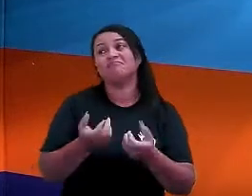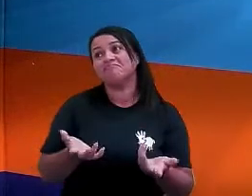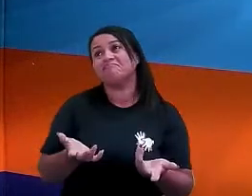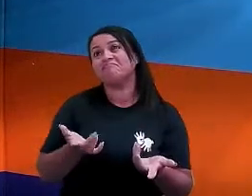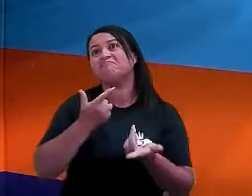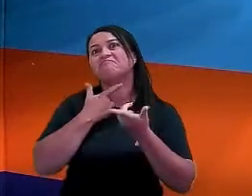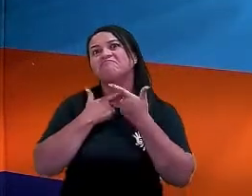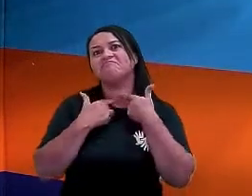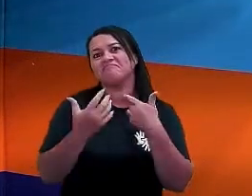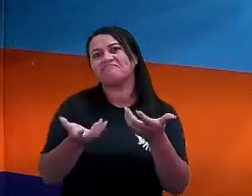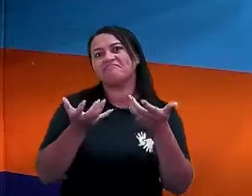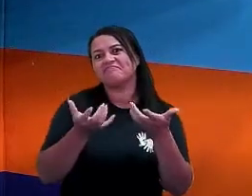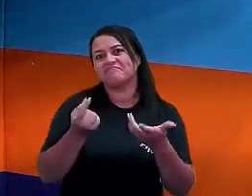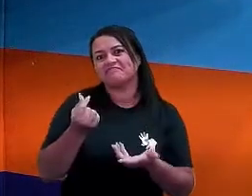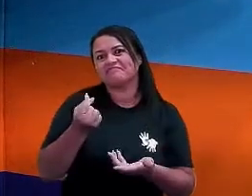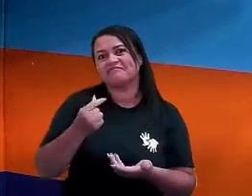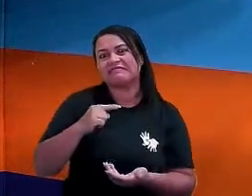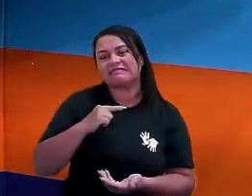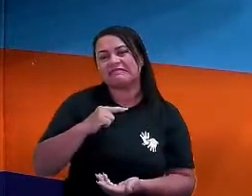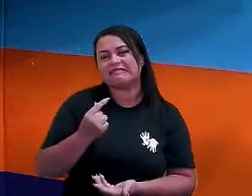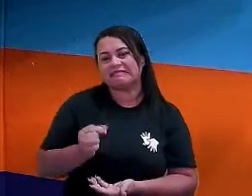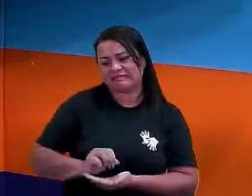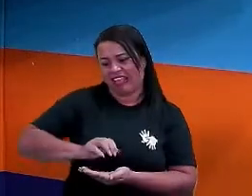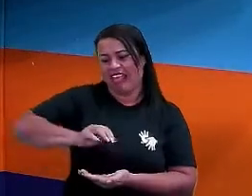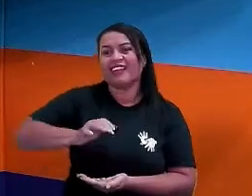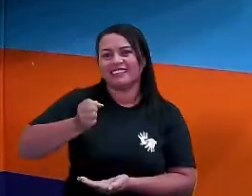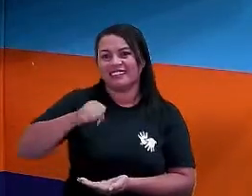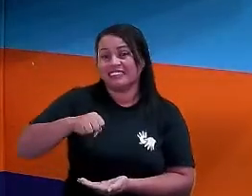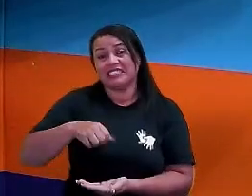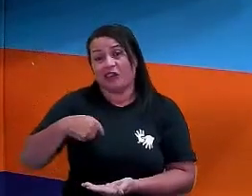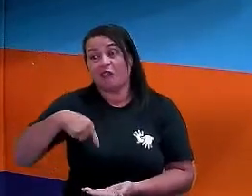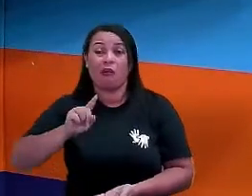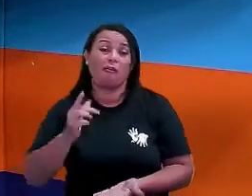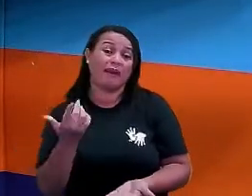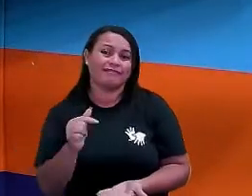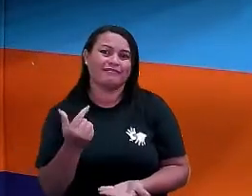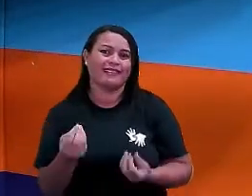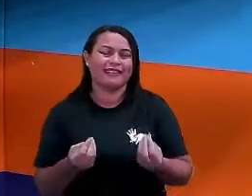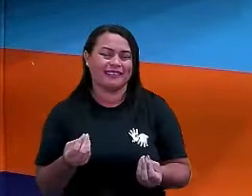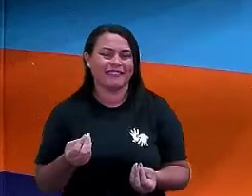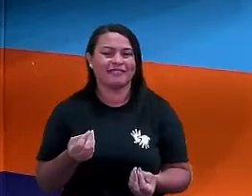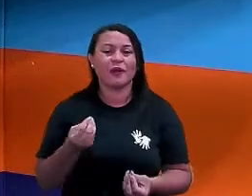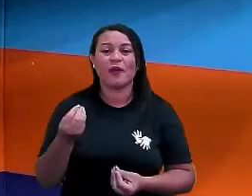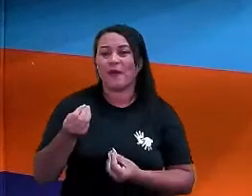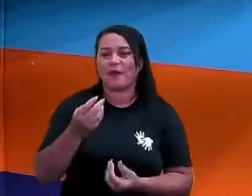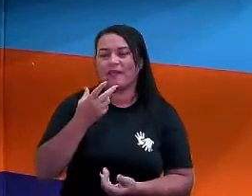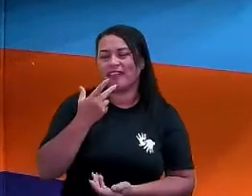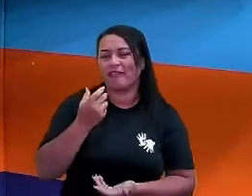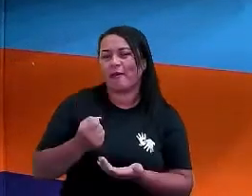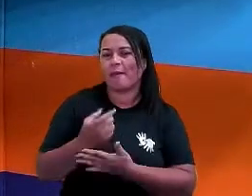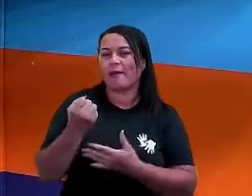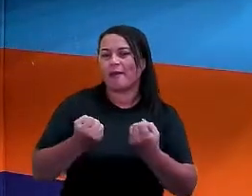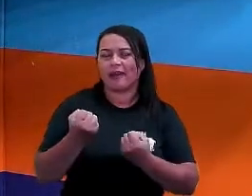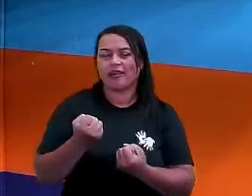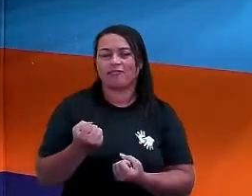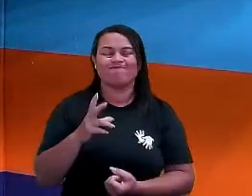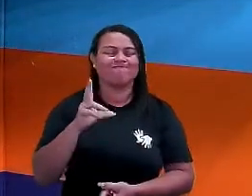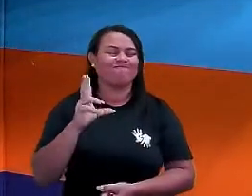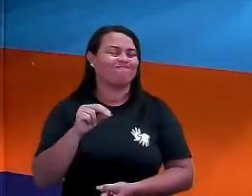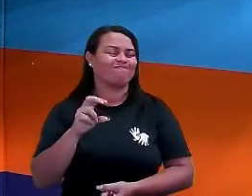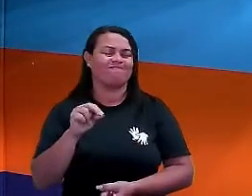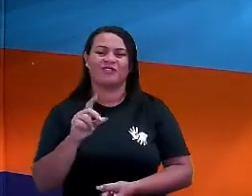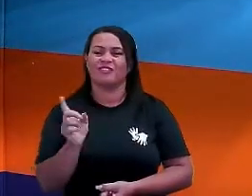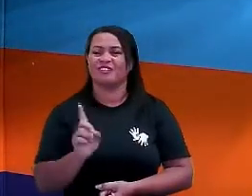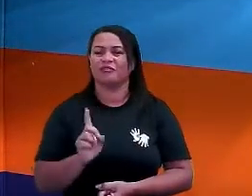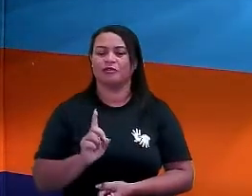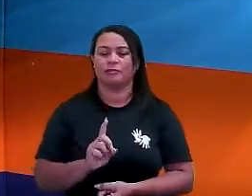Então, se eu tivesse dinheiro, se eu tiver condição, eu vou dizer, yes, I will. Sim, eu vou. Agora, se eu não tenho dinheiro, no, I won't. Não, eu